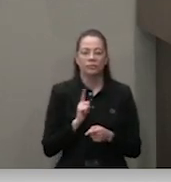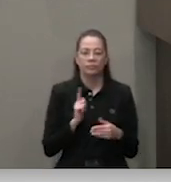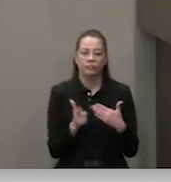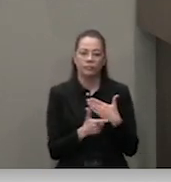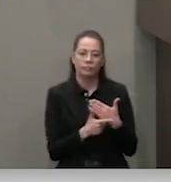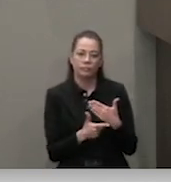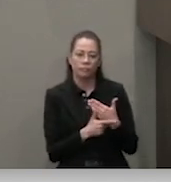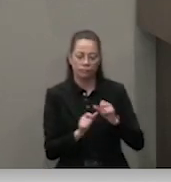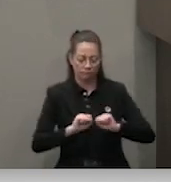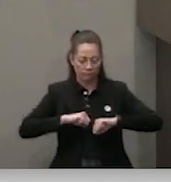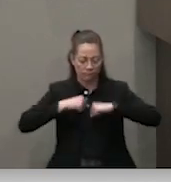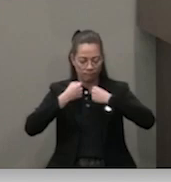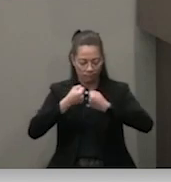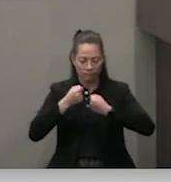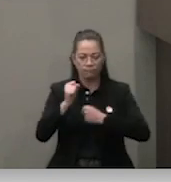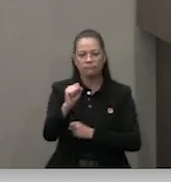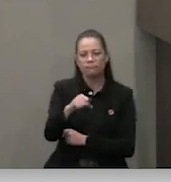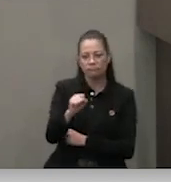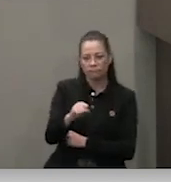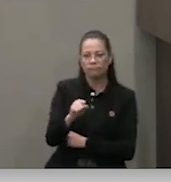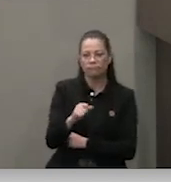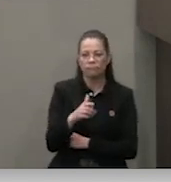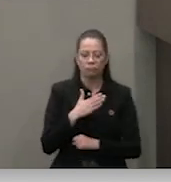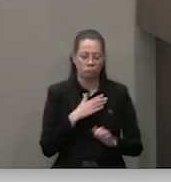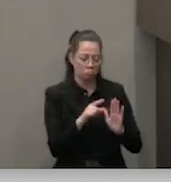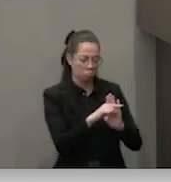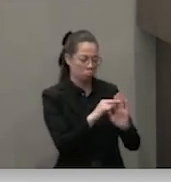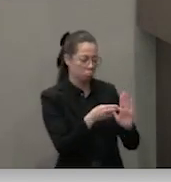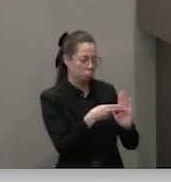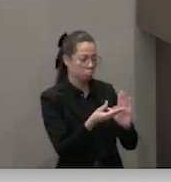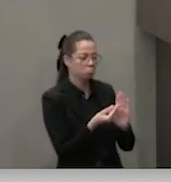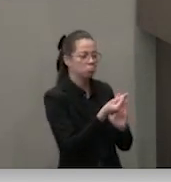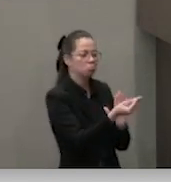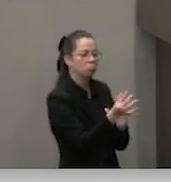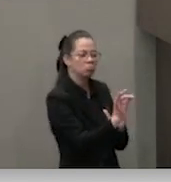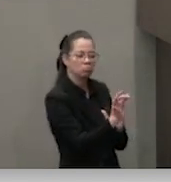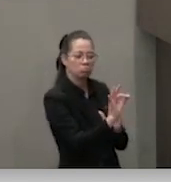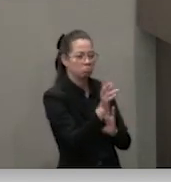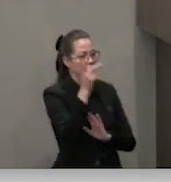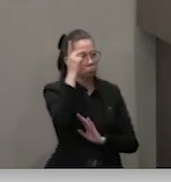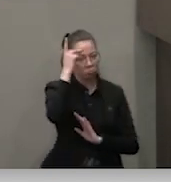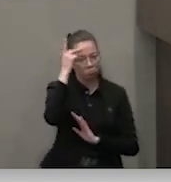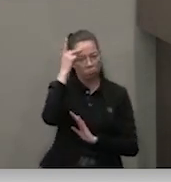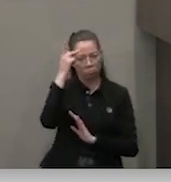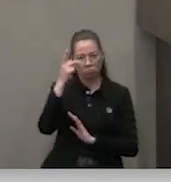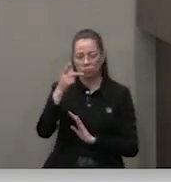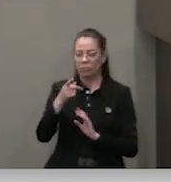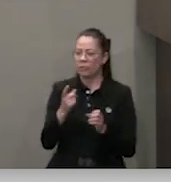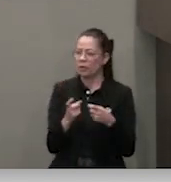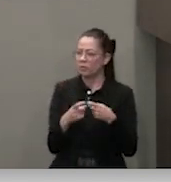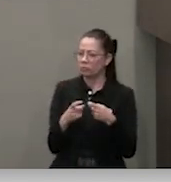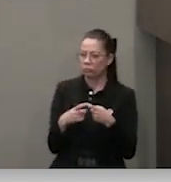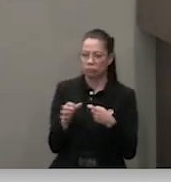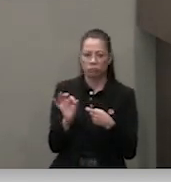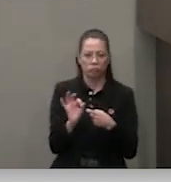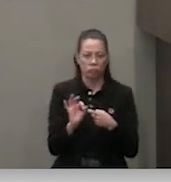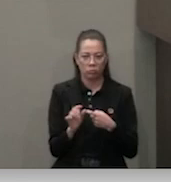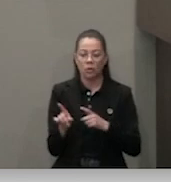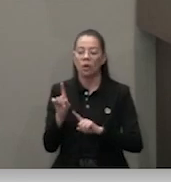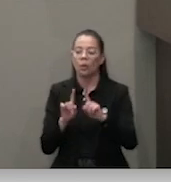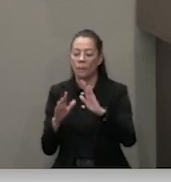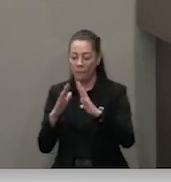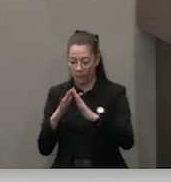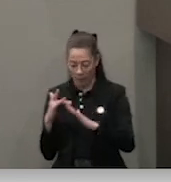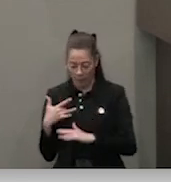de fortalecer essa parte minhas emendas não destinei nada para Hospital São Vicente nem clínicas apenas para algumas ubss